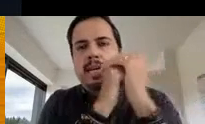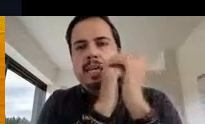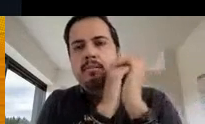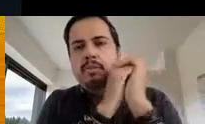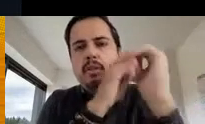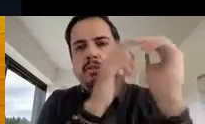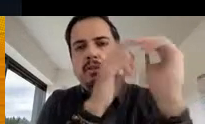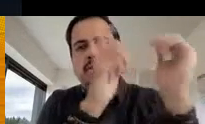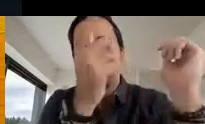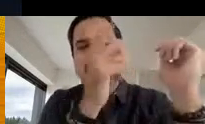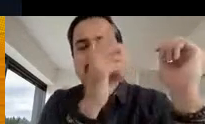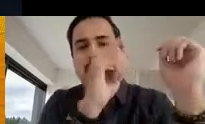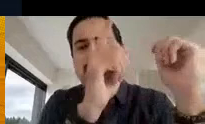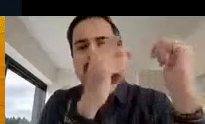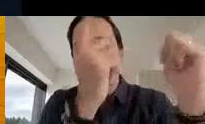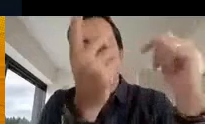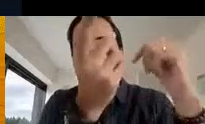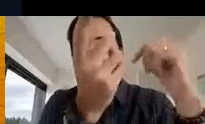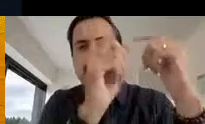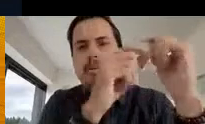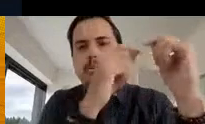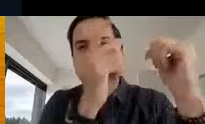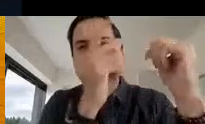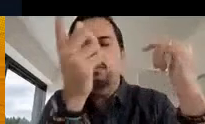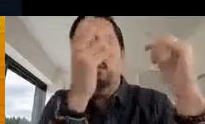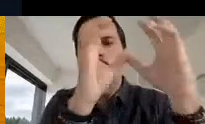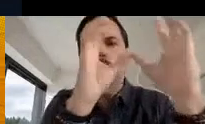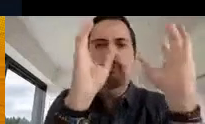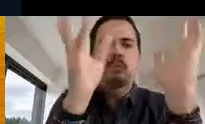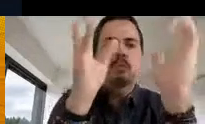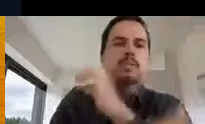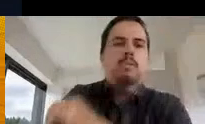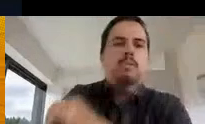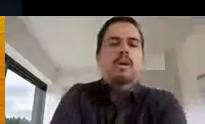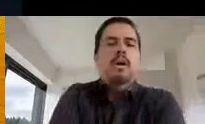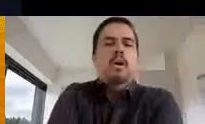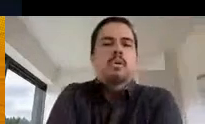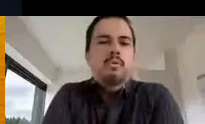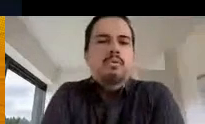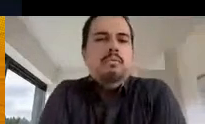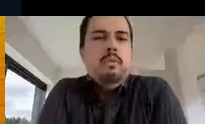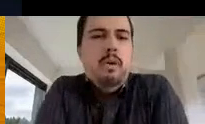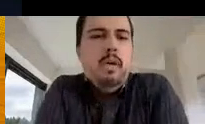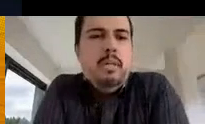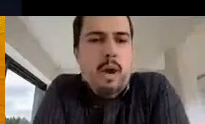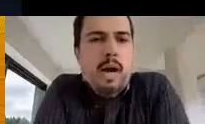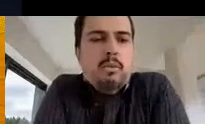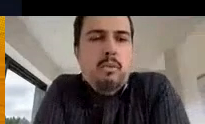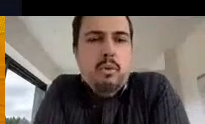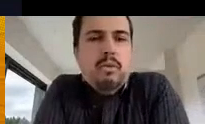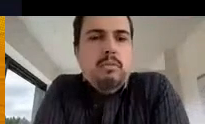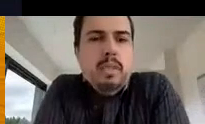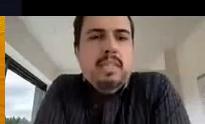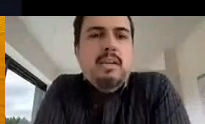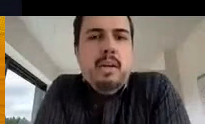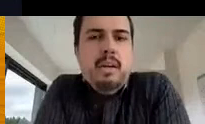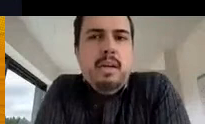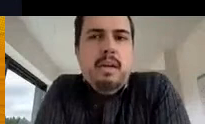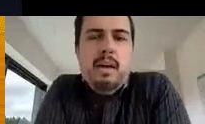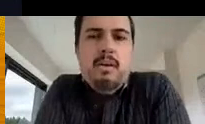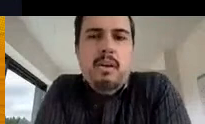pegada, que é você dobrar, que é você multiplicar o número. Então, 1, 2, 4,